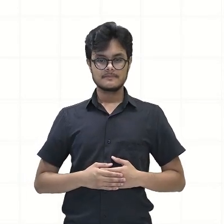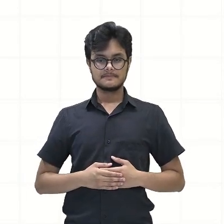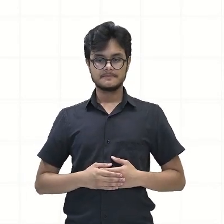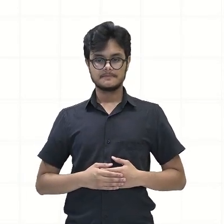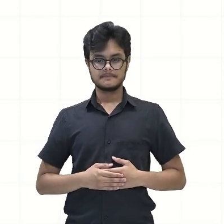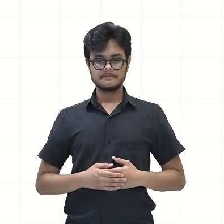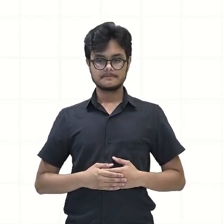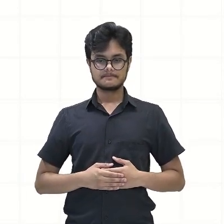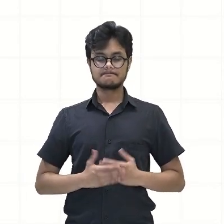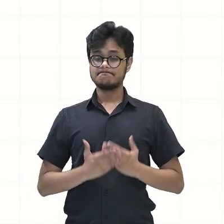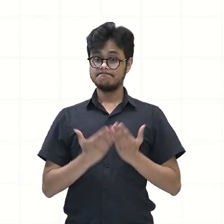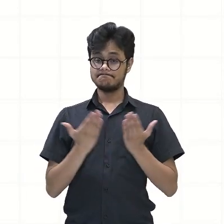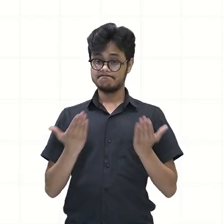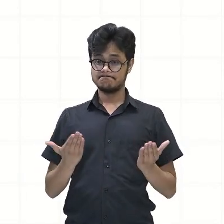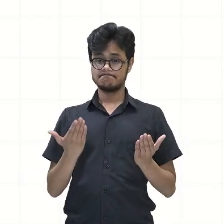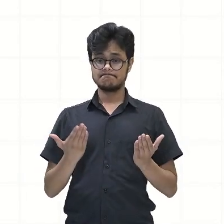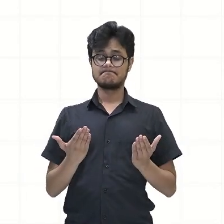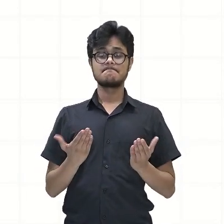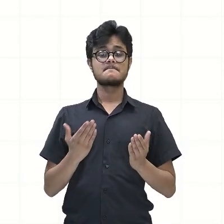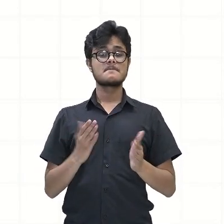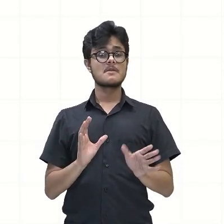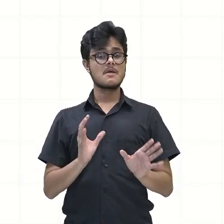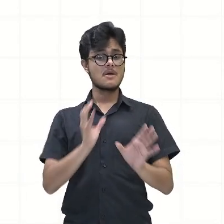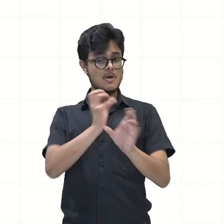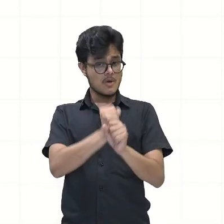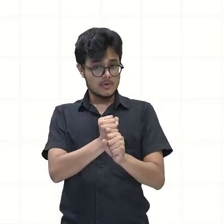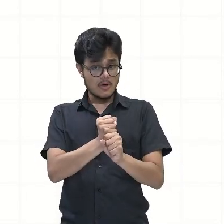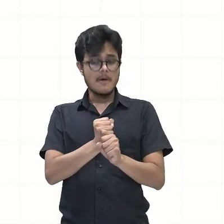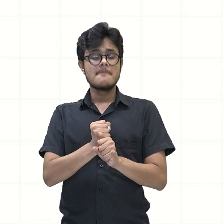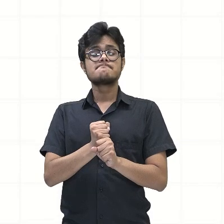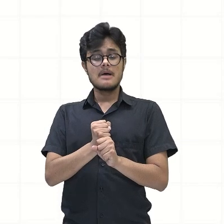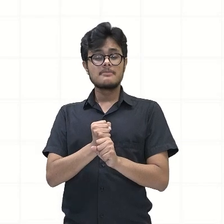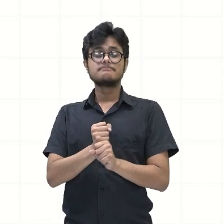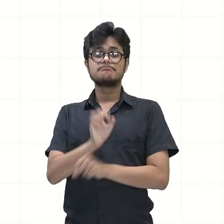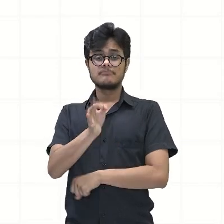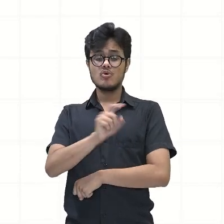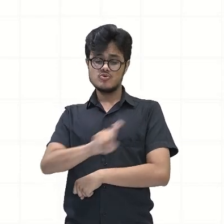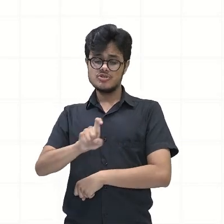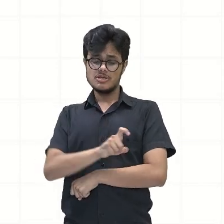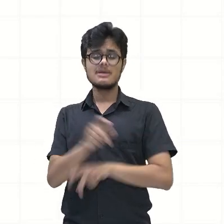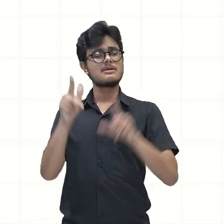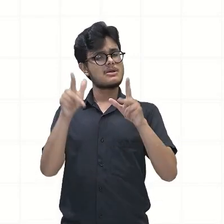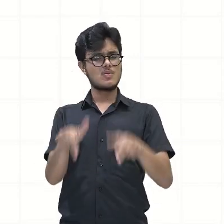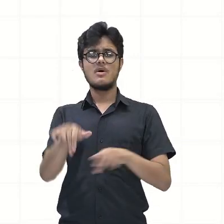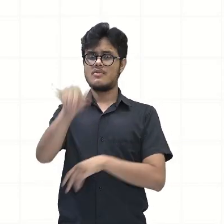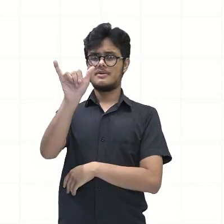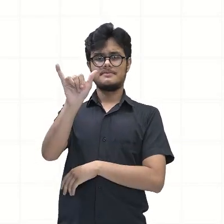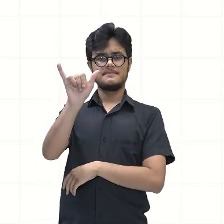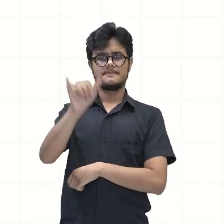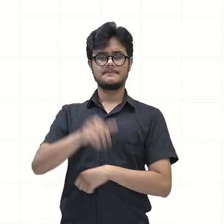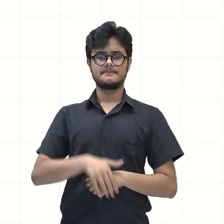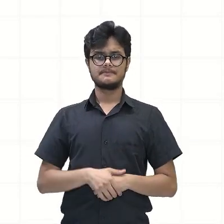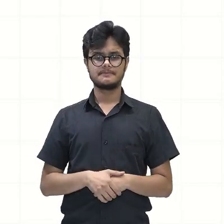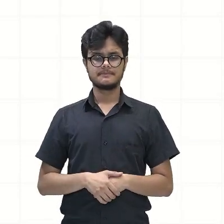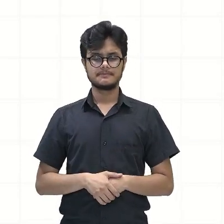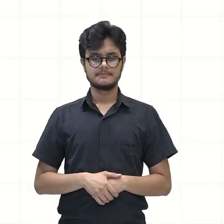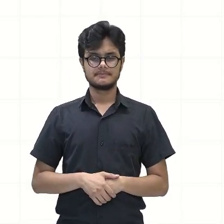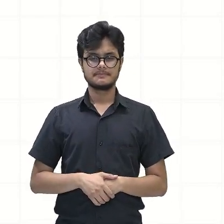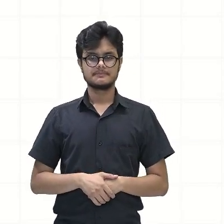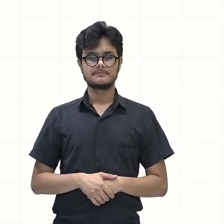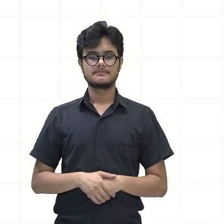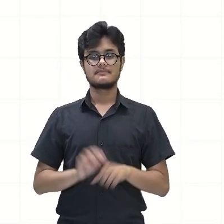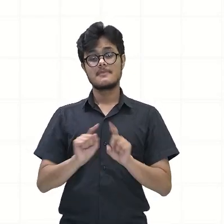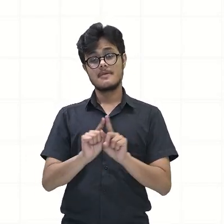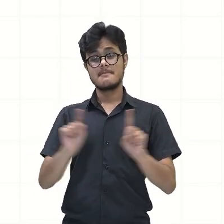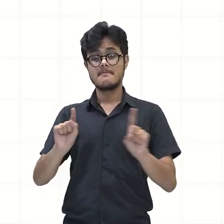Então, da mesma forma que a gente calcula quando é paralelo ao eixo X, a gente vai fazer aqui também. Só que agora eu